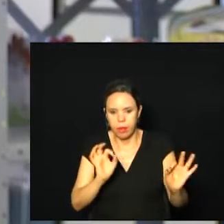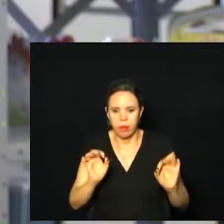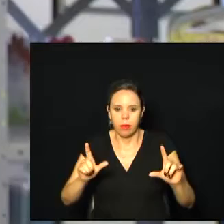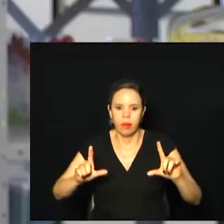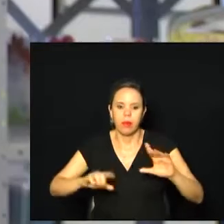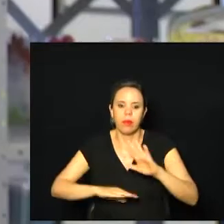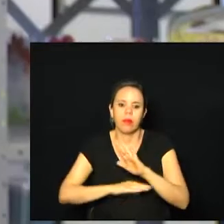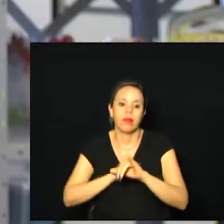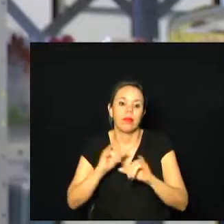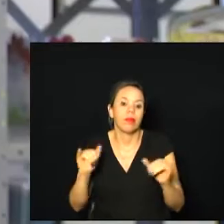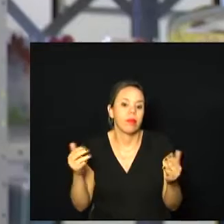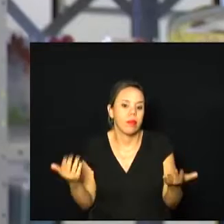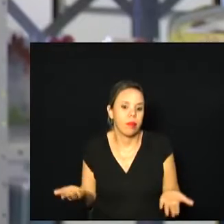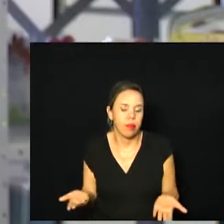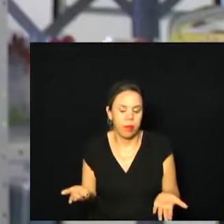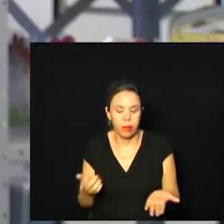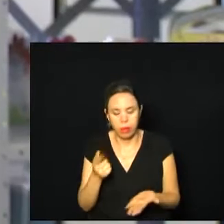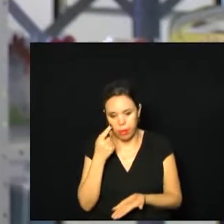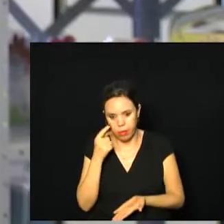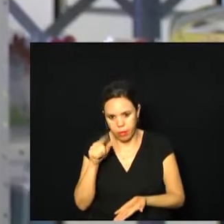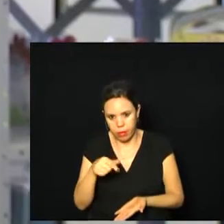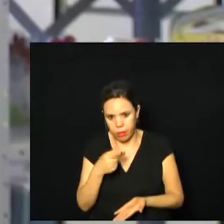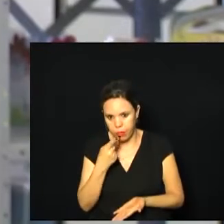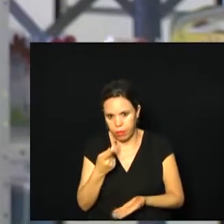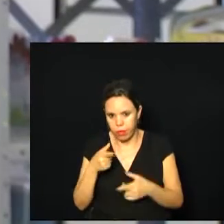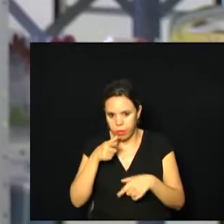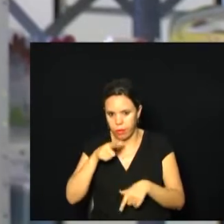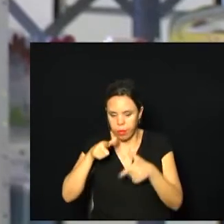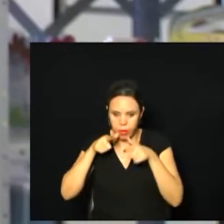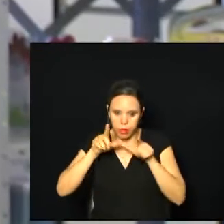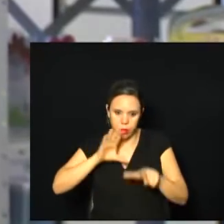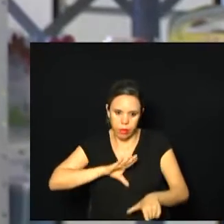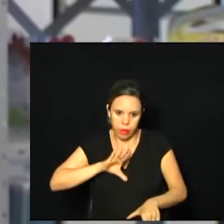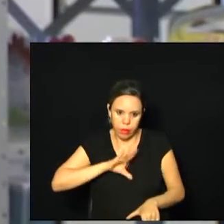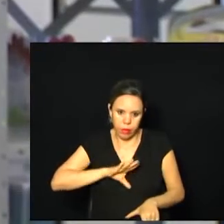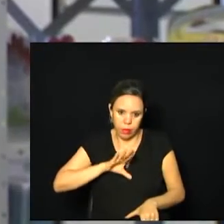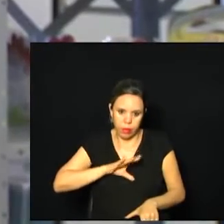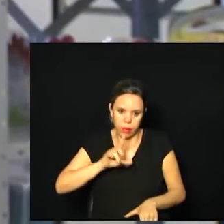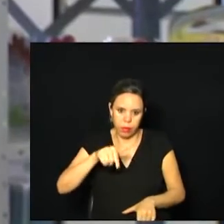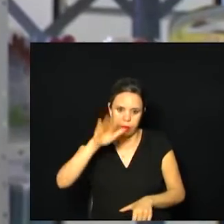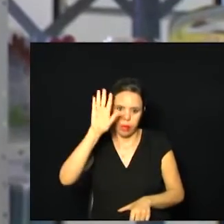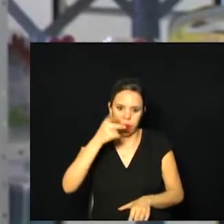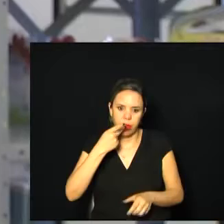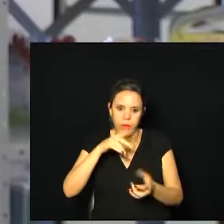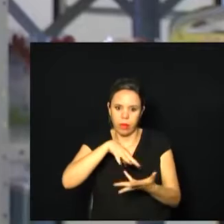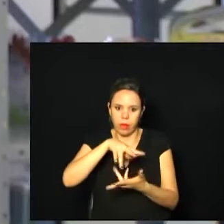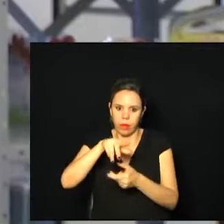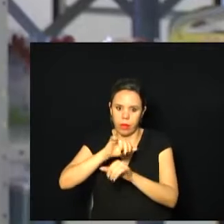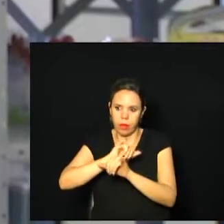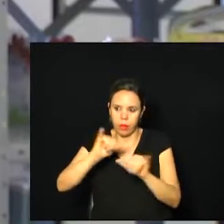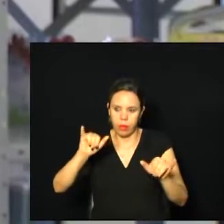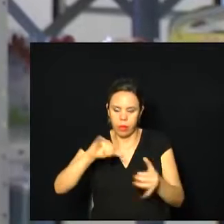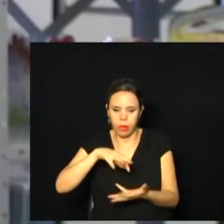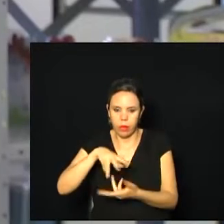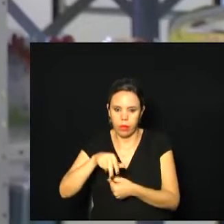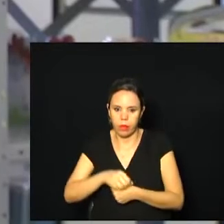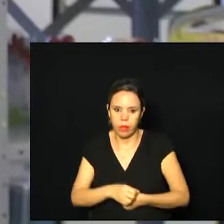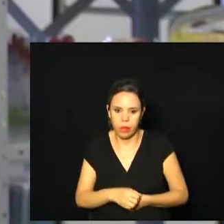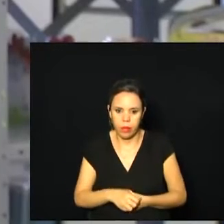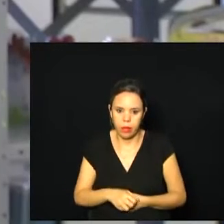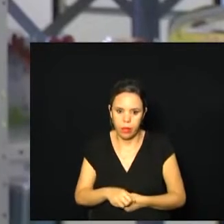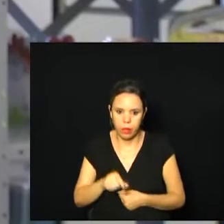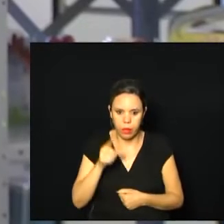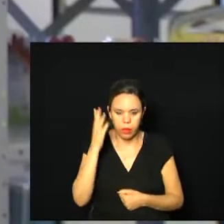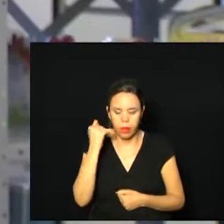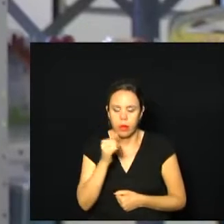Câmara Notícia. Bom, você disse aí que a língua portuguesa é uma das mais faladas em todo o planeta, né? Você